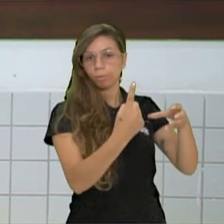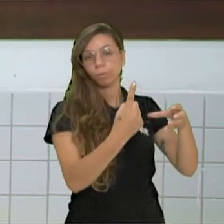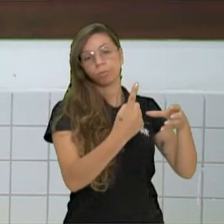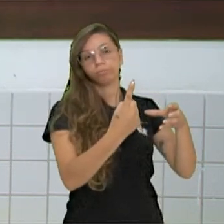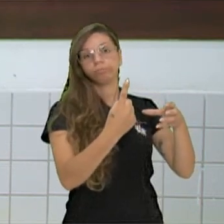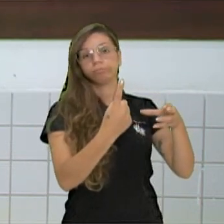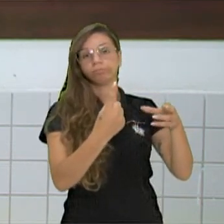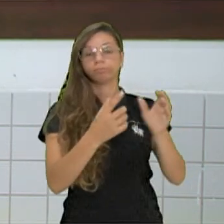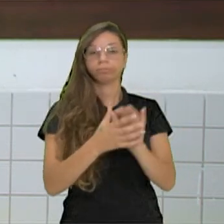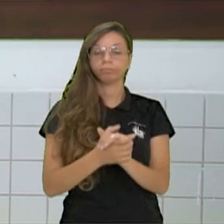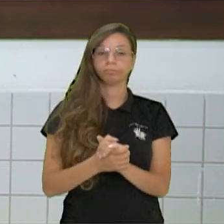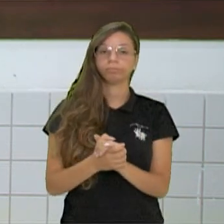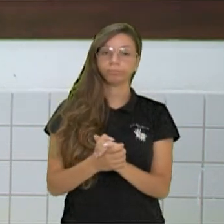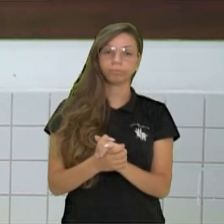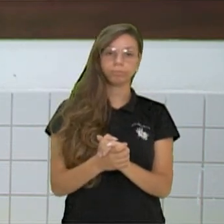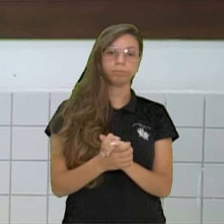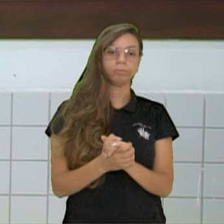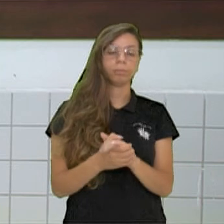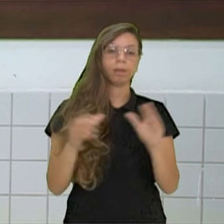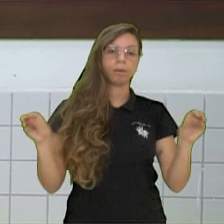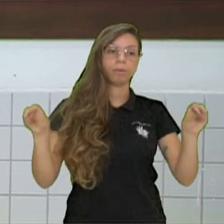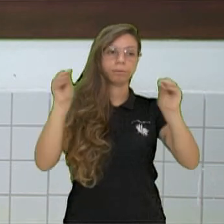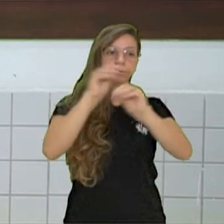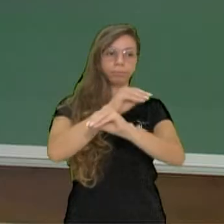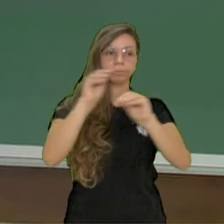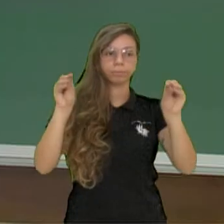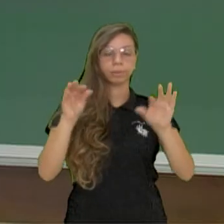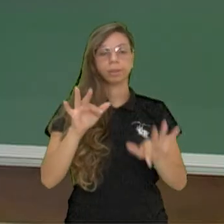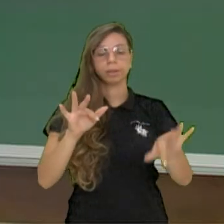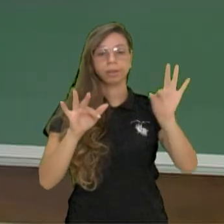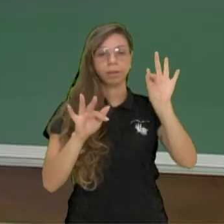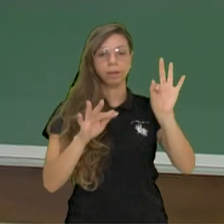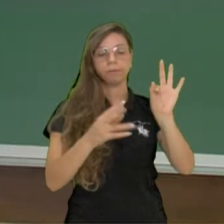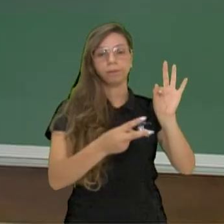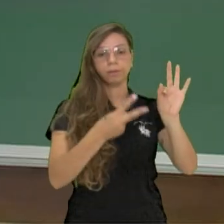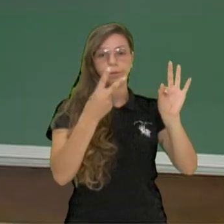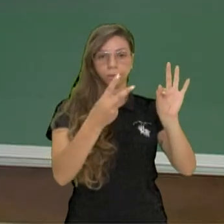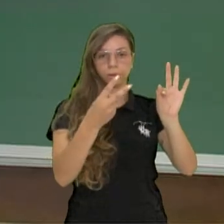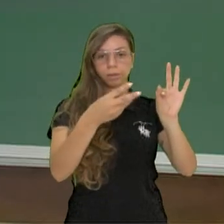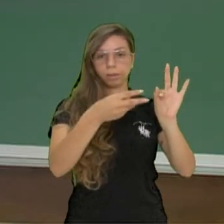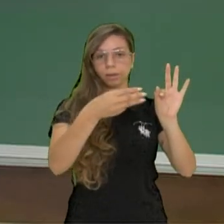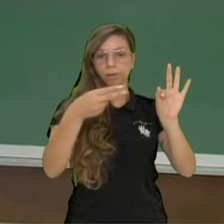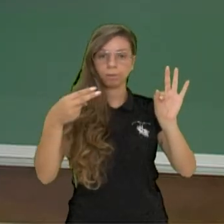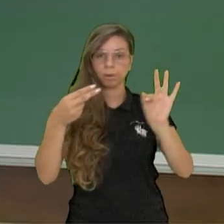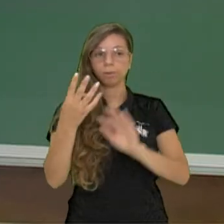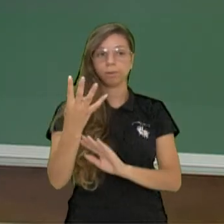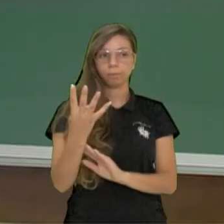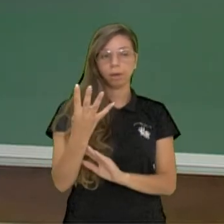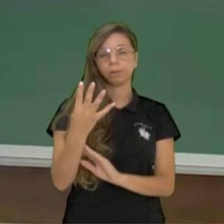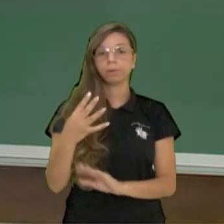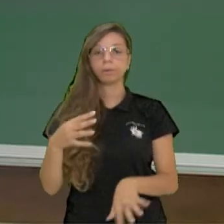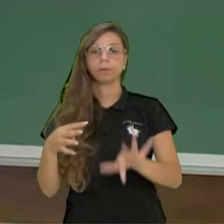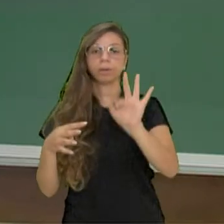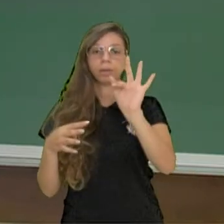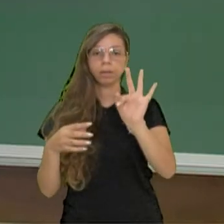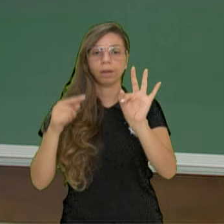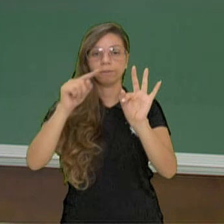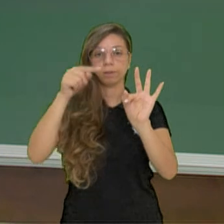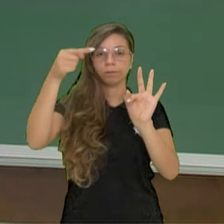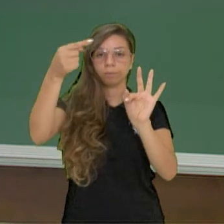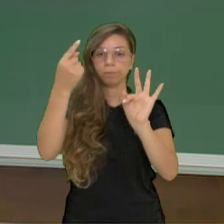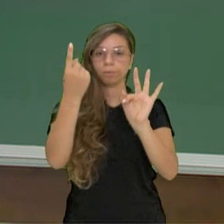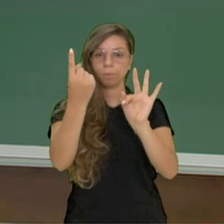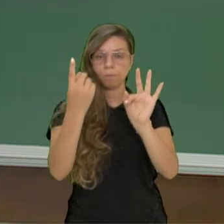inversa, certo? Por isso que f de 2 é igual a 4 e f menos 1 de 4 é igual a 2.